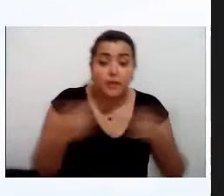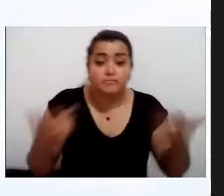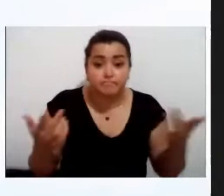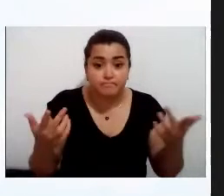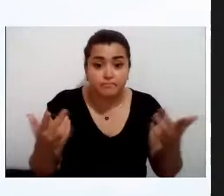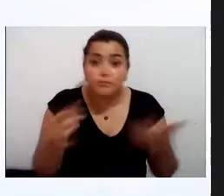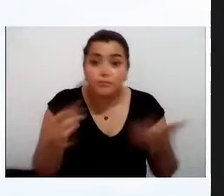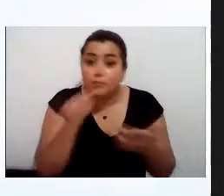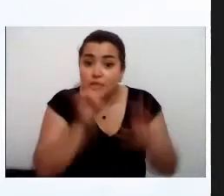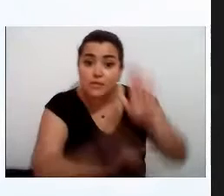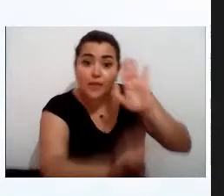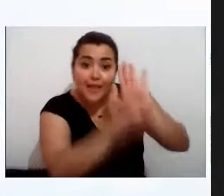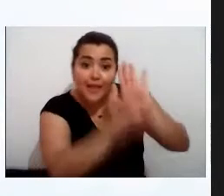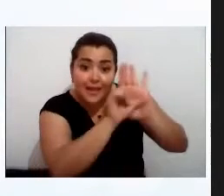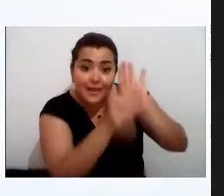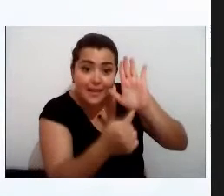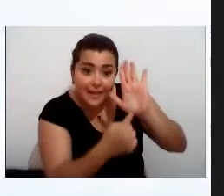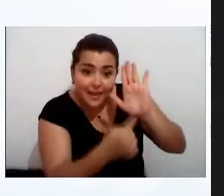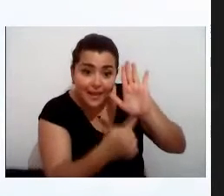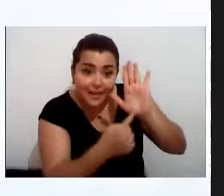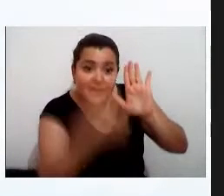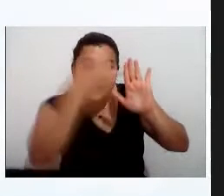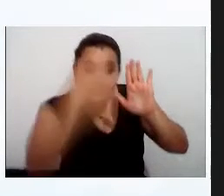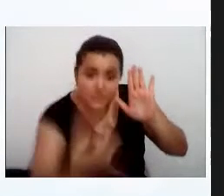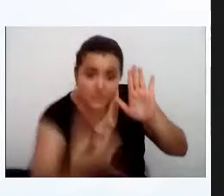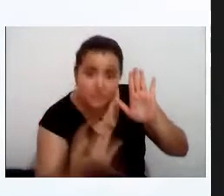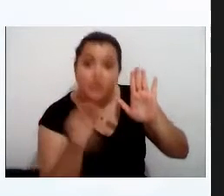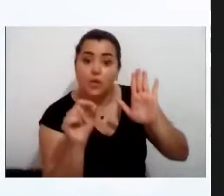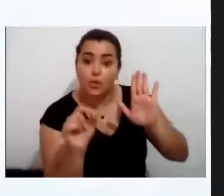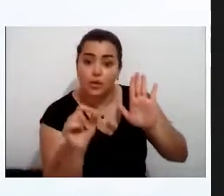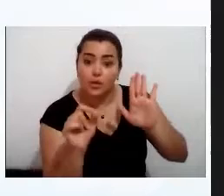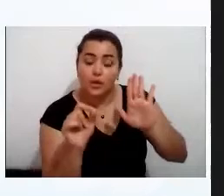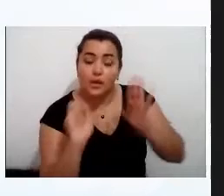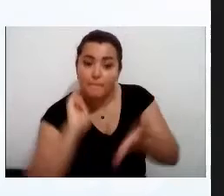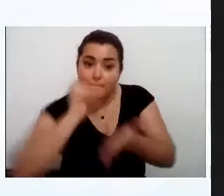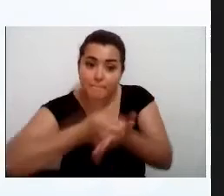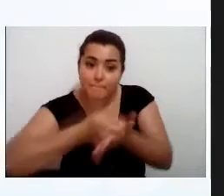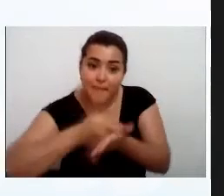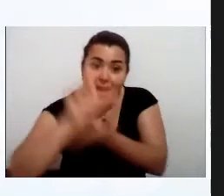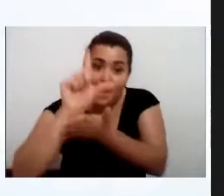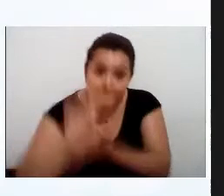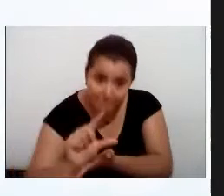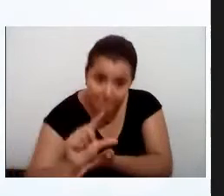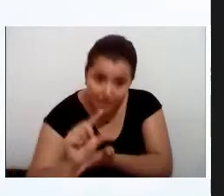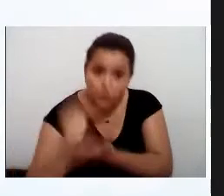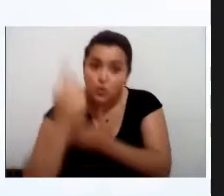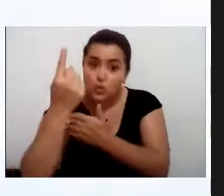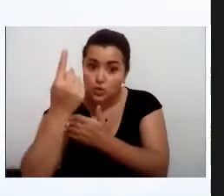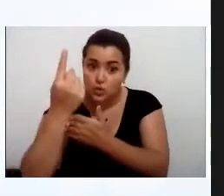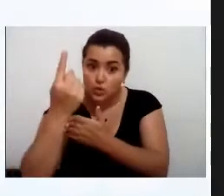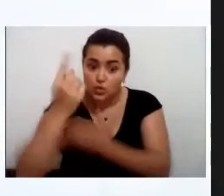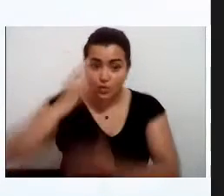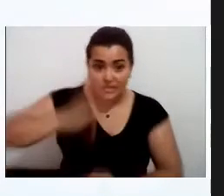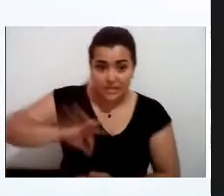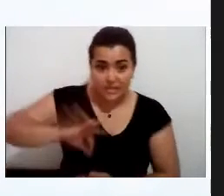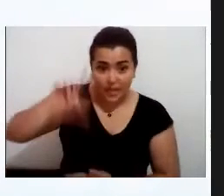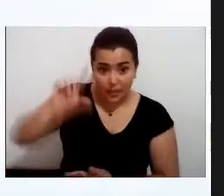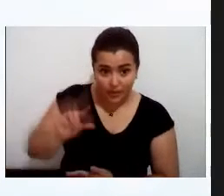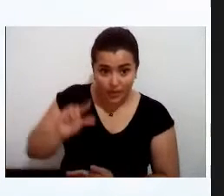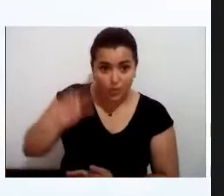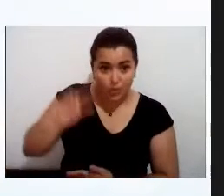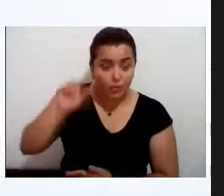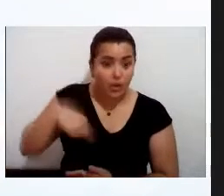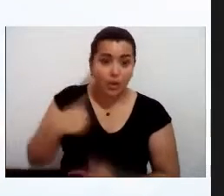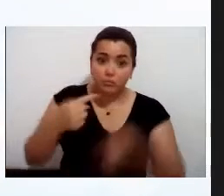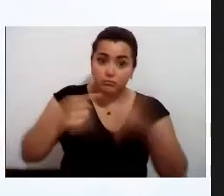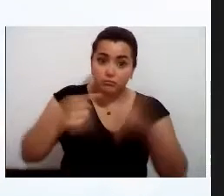a lei diz que pagar menos do que um salário mínimo é inconstitucional, porque menos do que um salário mínimo você